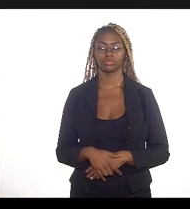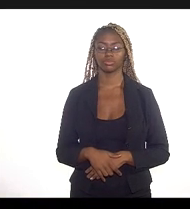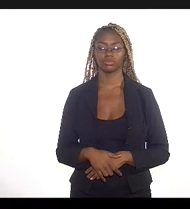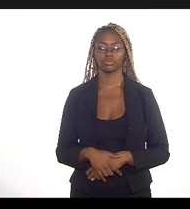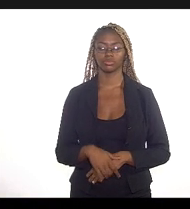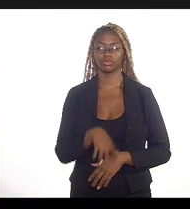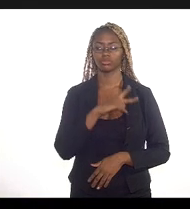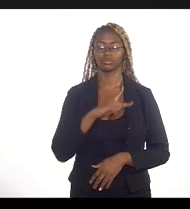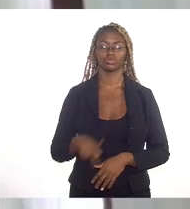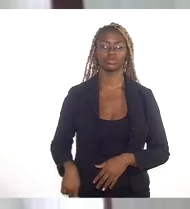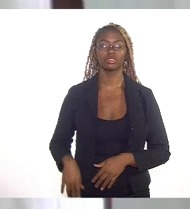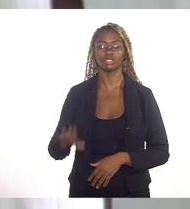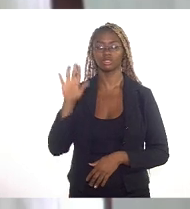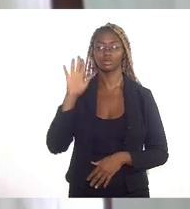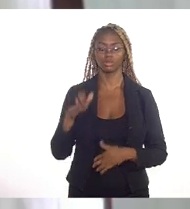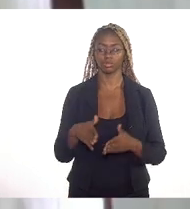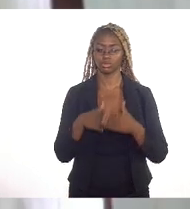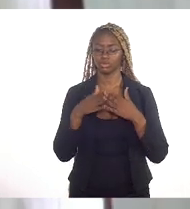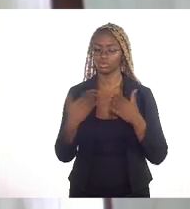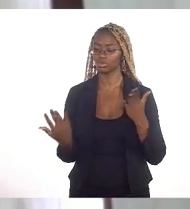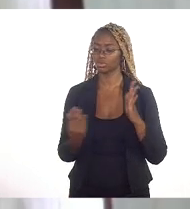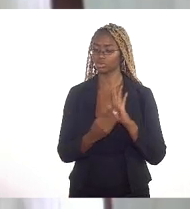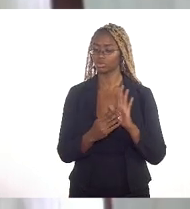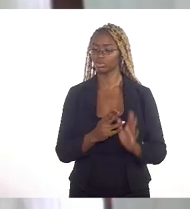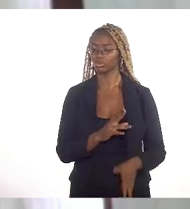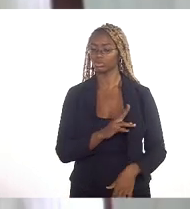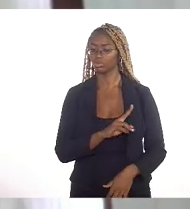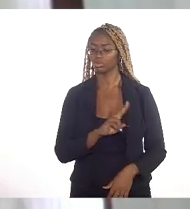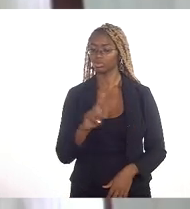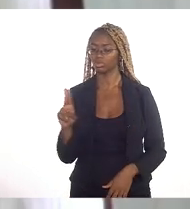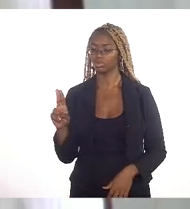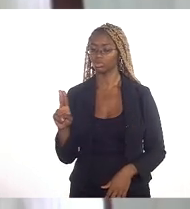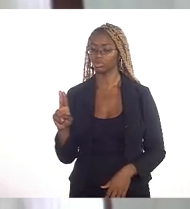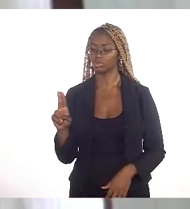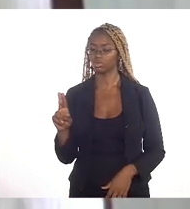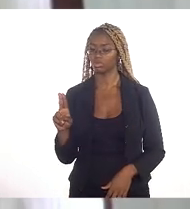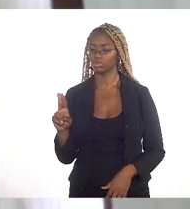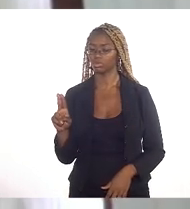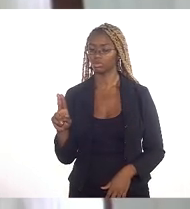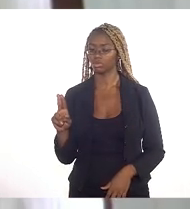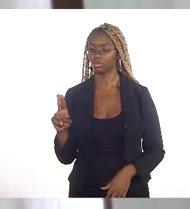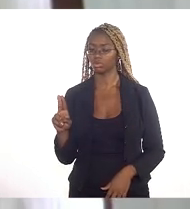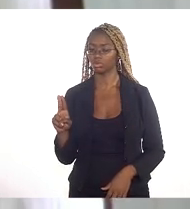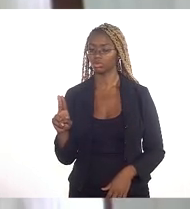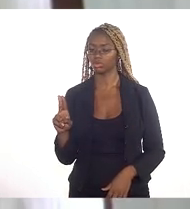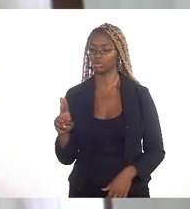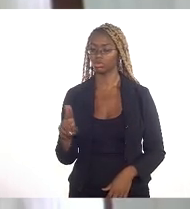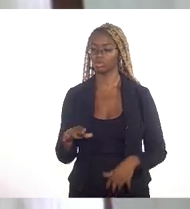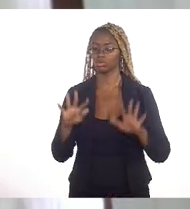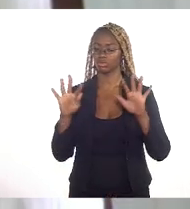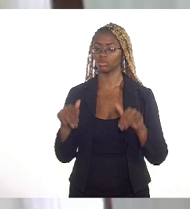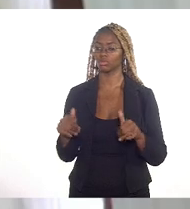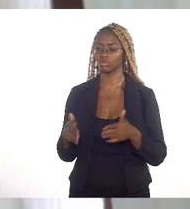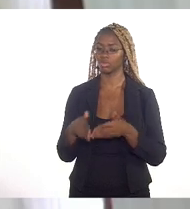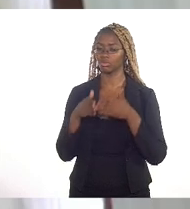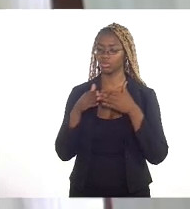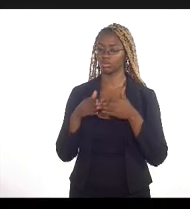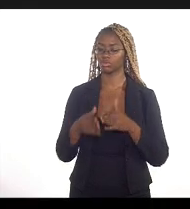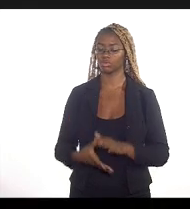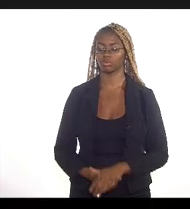Presidente, só por favor pedir para colocar o meu nome na ordem do expediente final, por